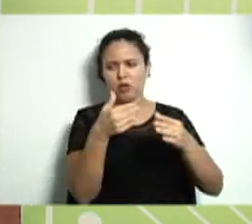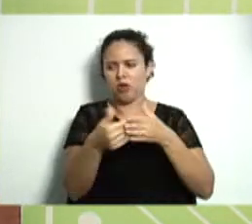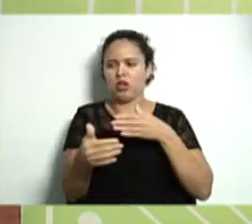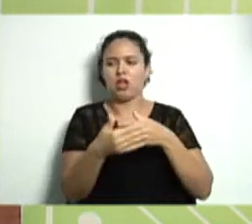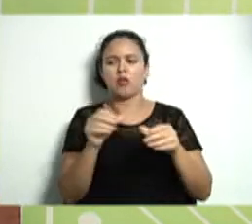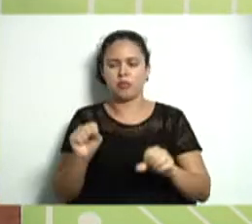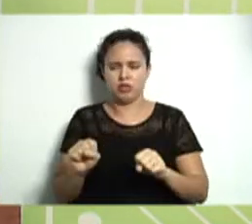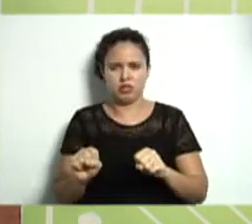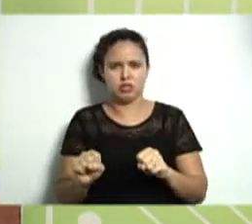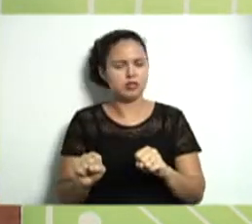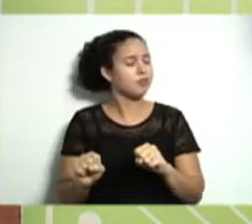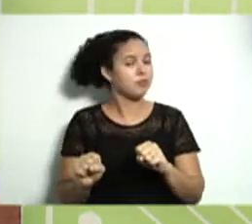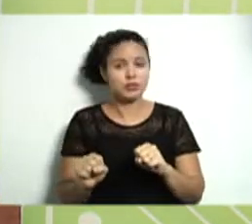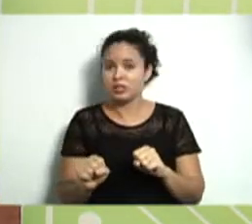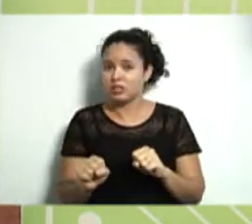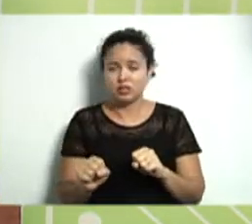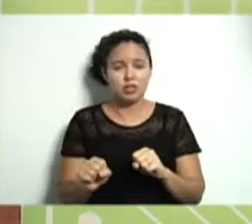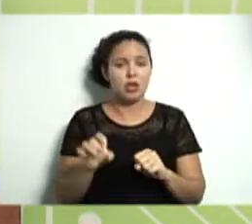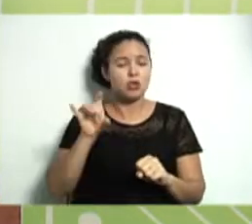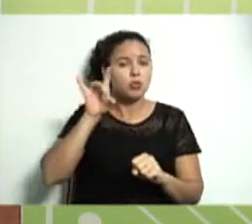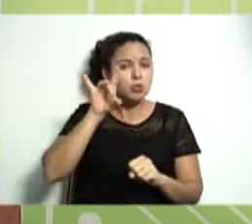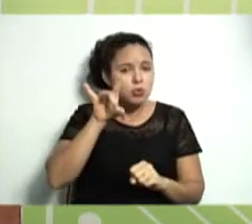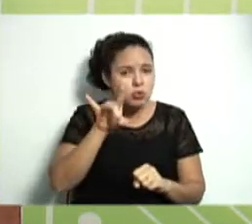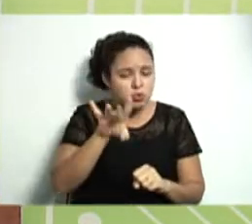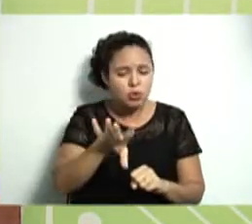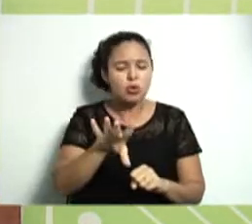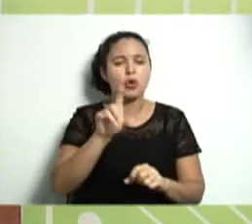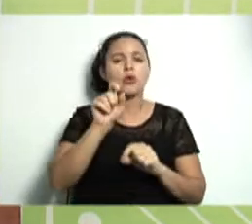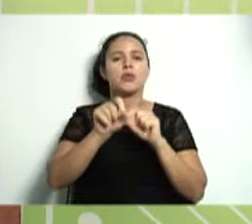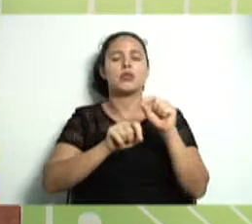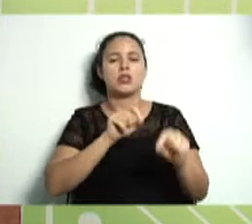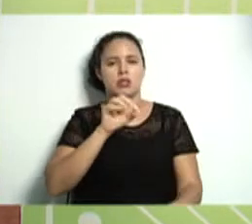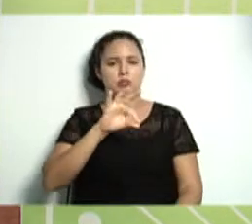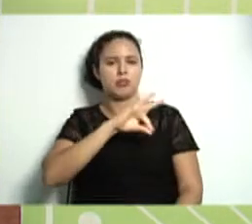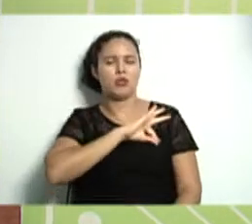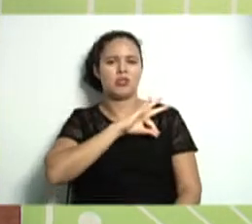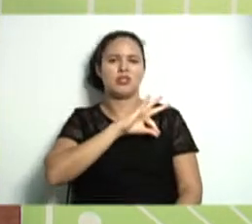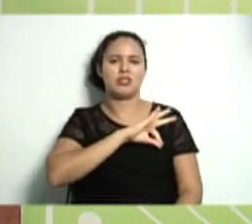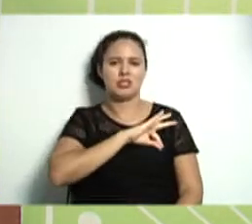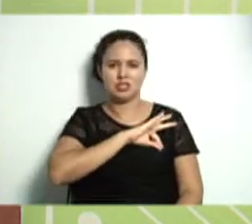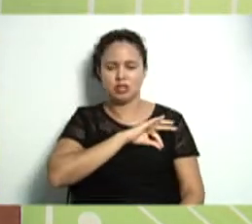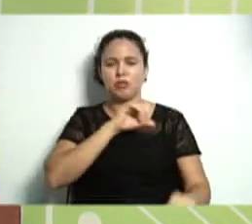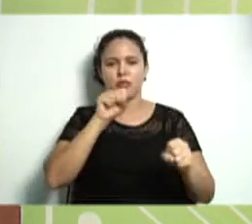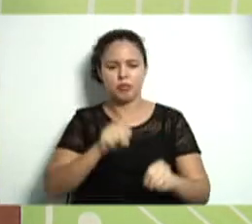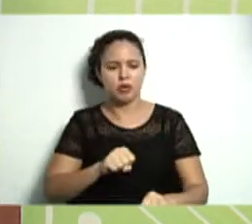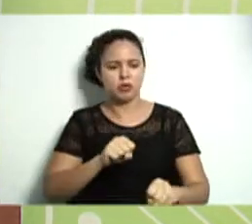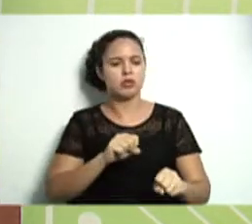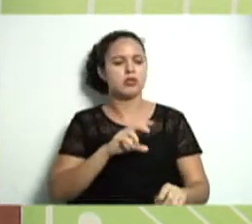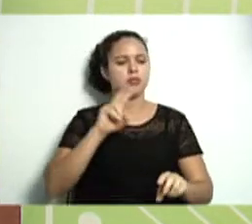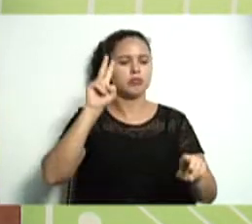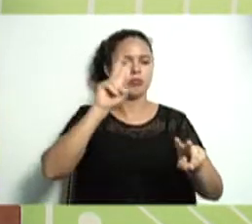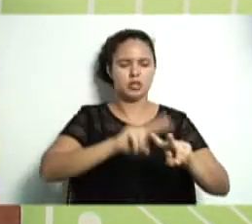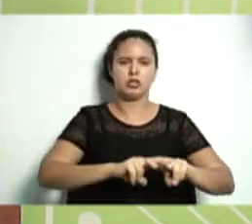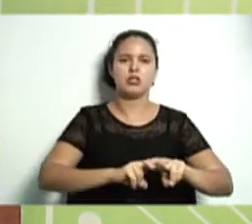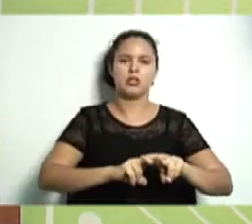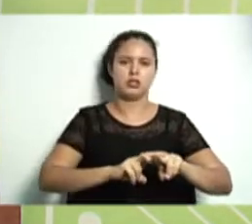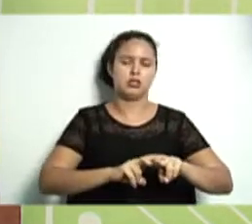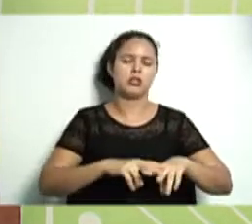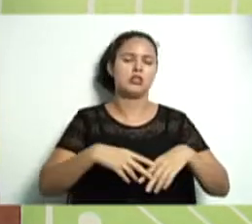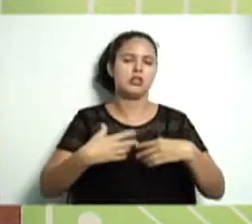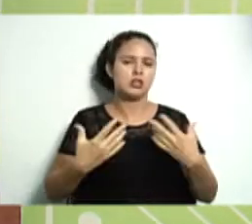acontece. Só quem pode prender as pessoas é a polícia, né? Então, essa organização